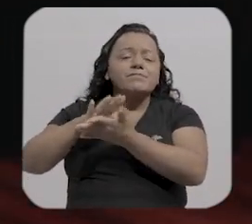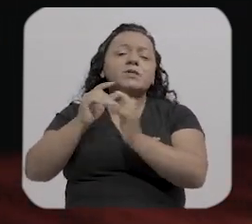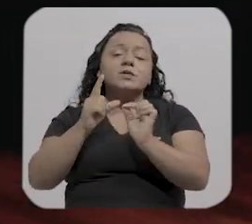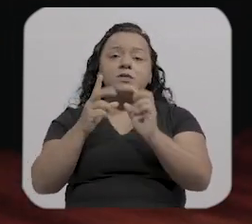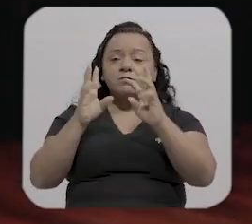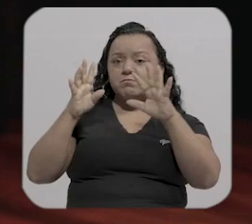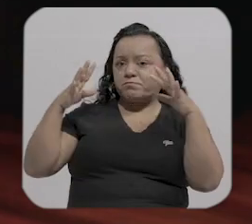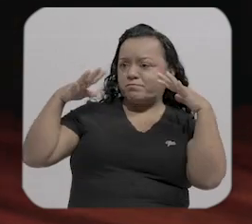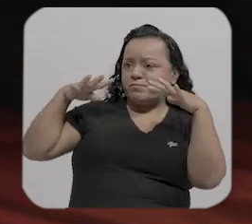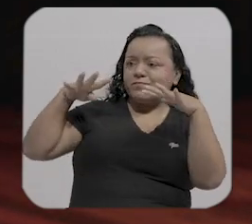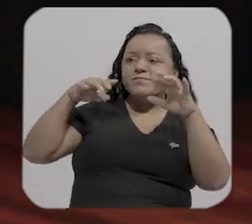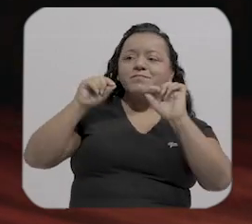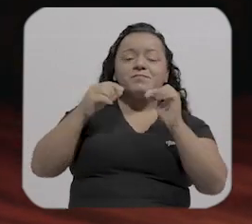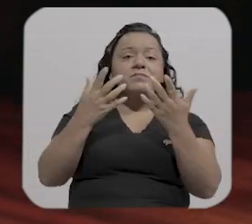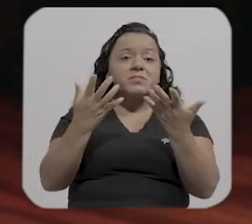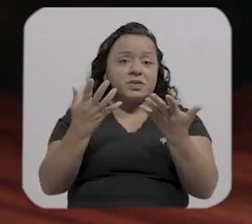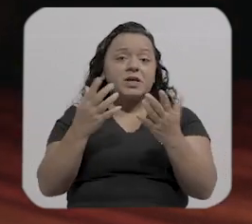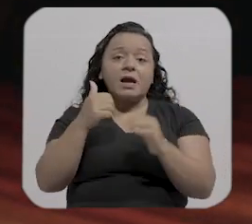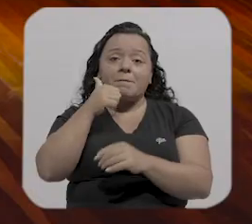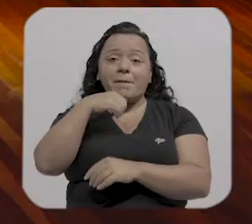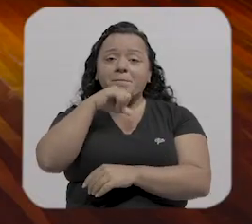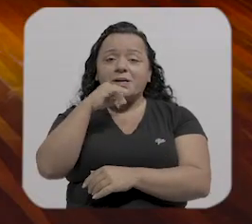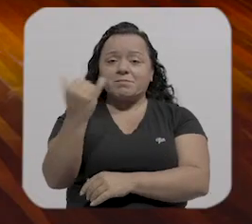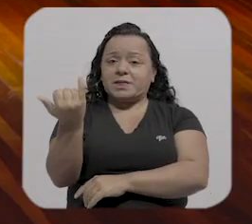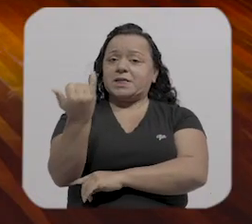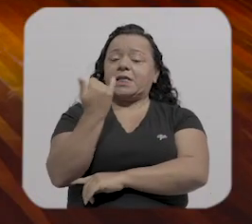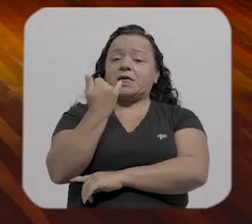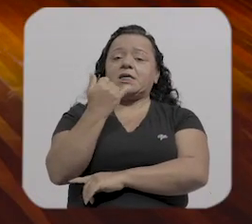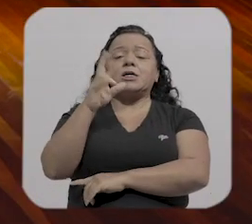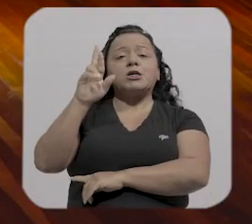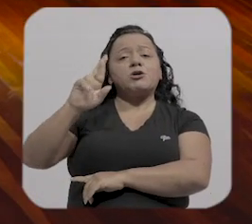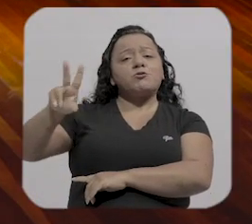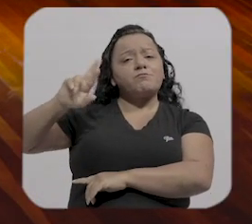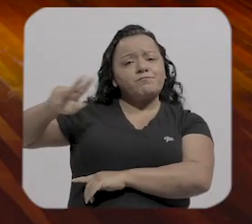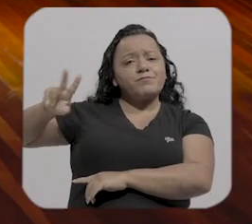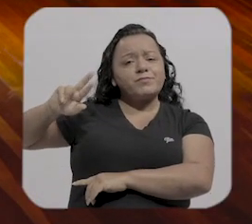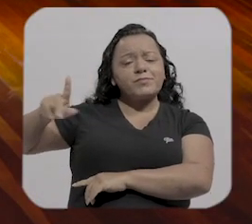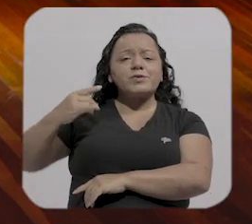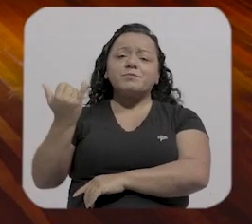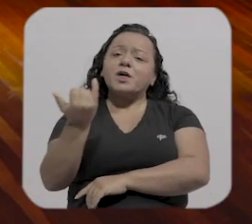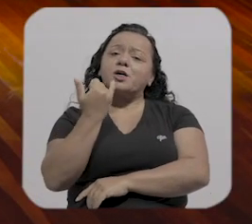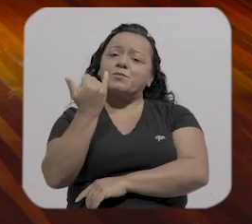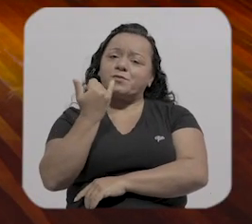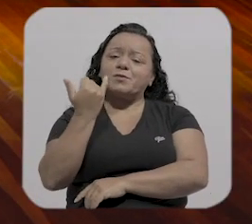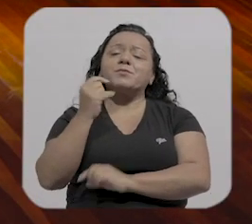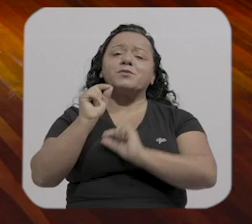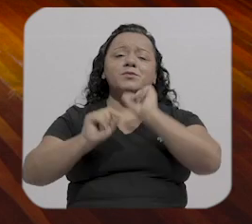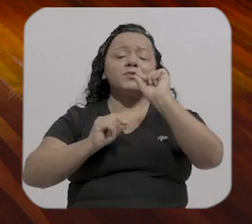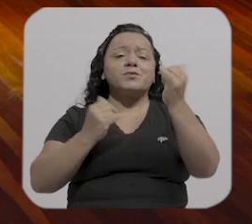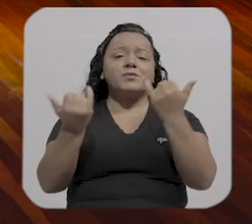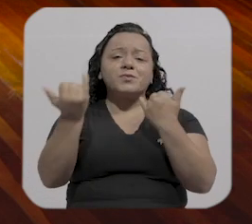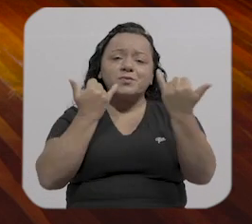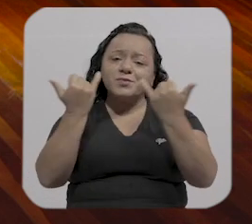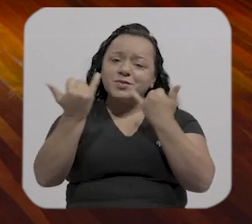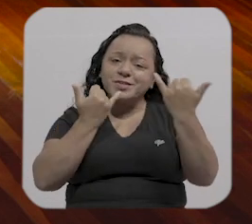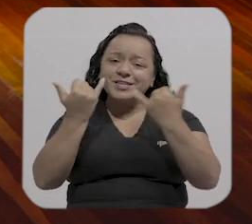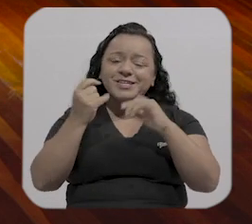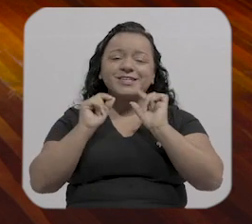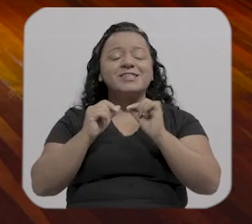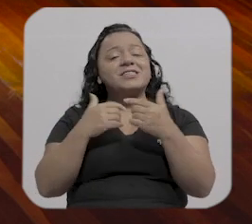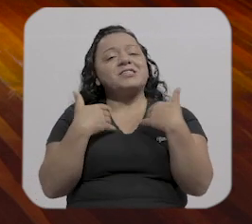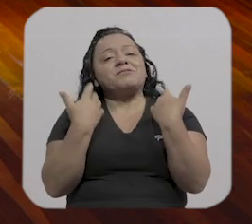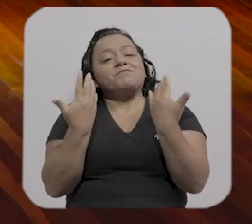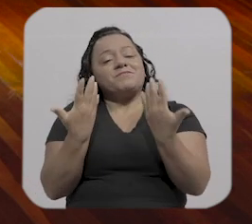Então isso aí me chamava muita atenção, isso que ela me relatava. E outras coisas que ela foi me